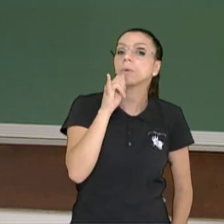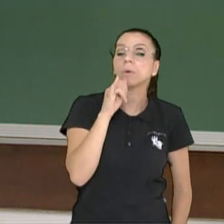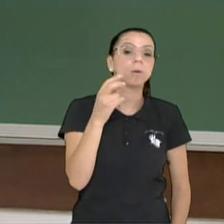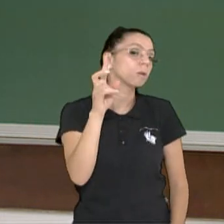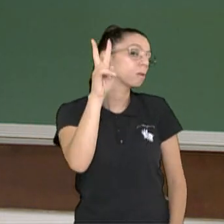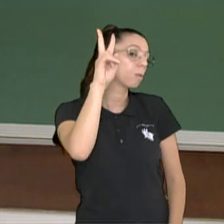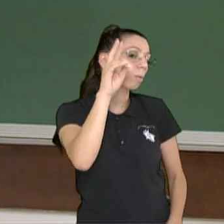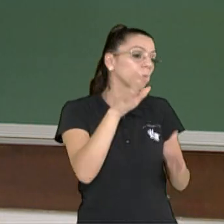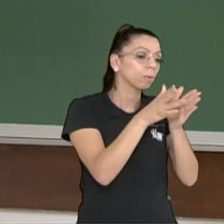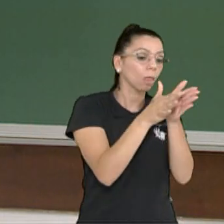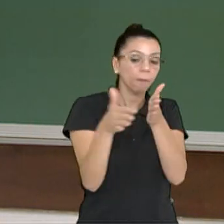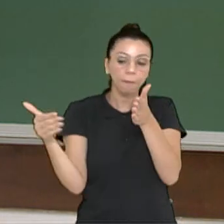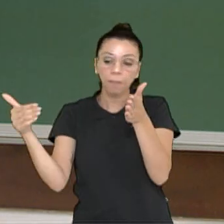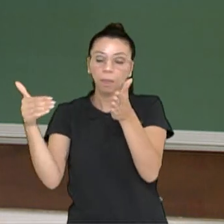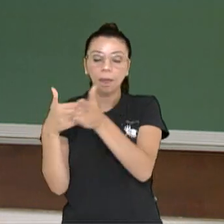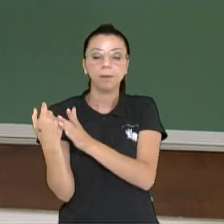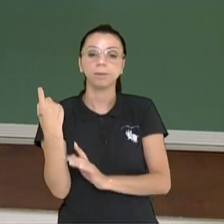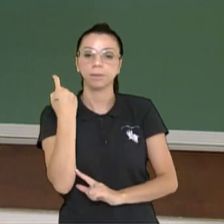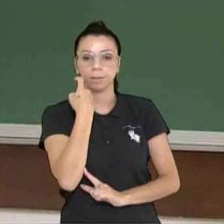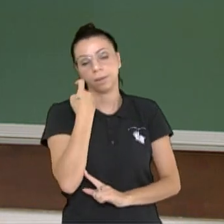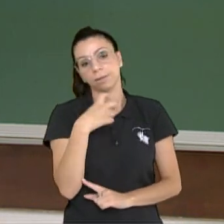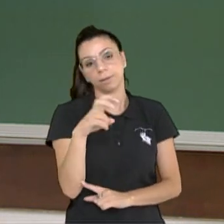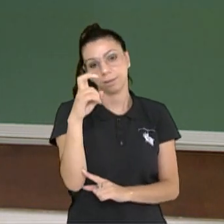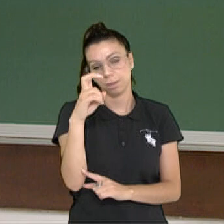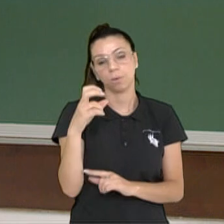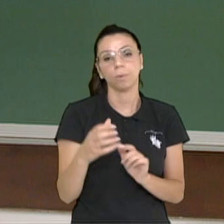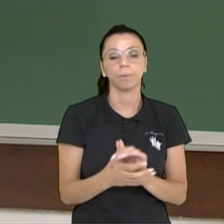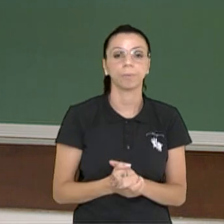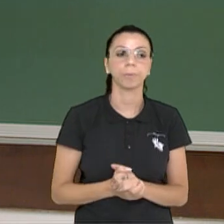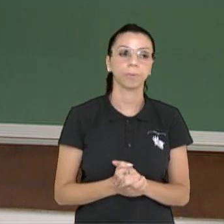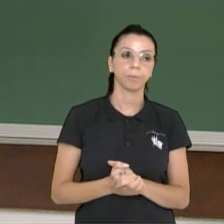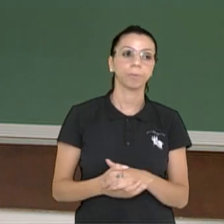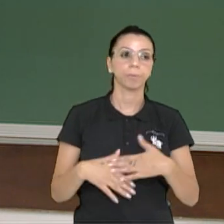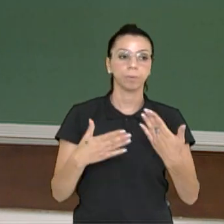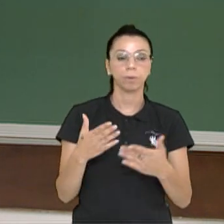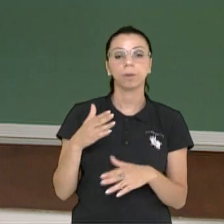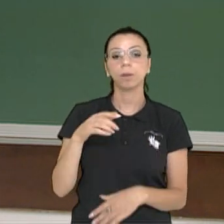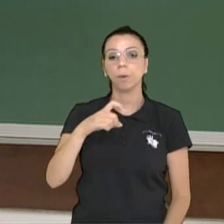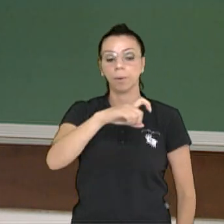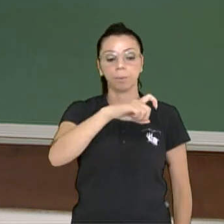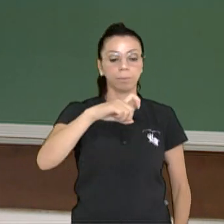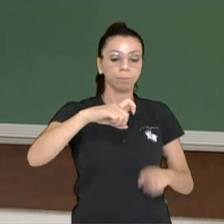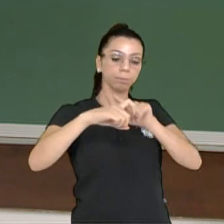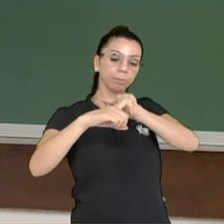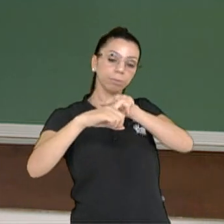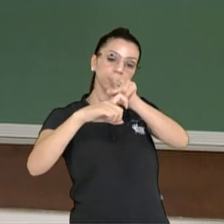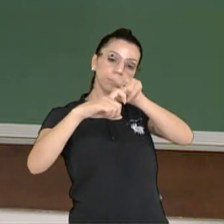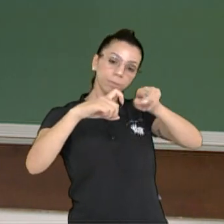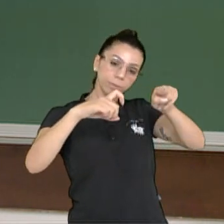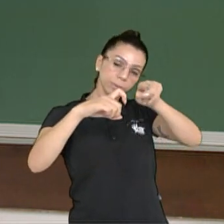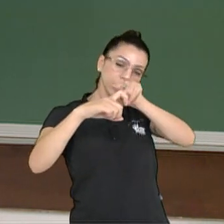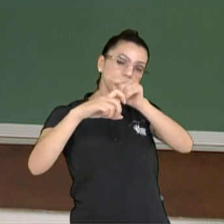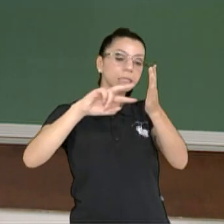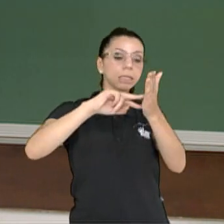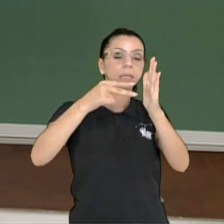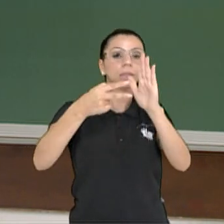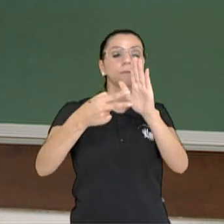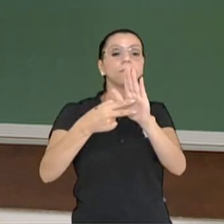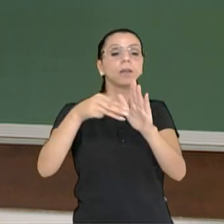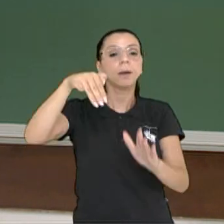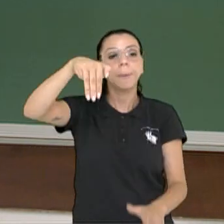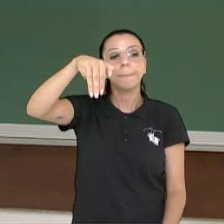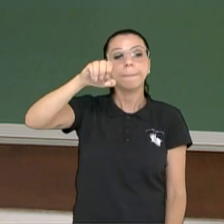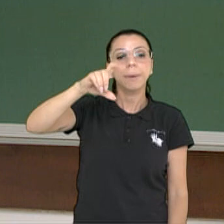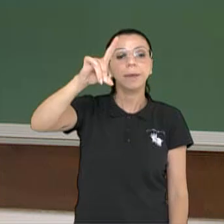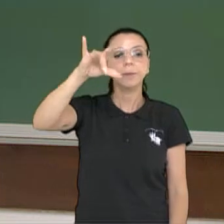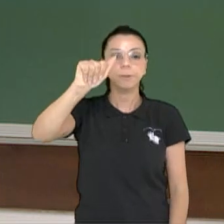lá. Esse x com tracinho em cima, lembrando que indica que se trata da média, tá? Quando você tem um tracinho em cima, é